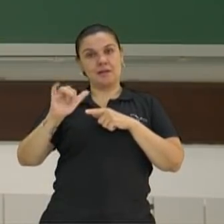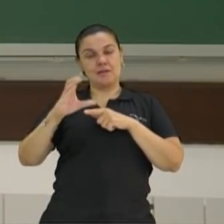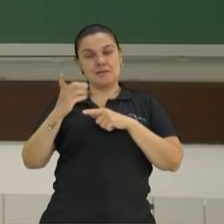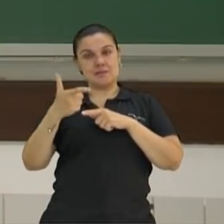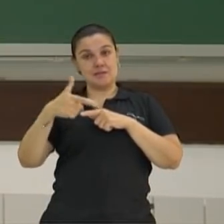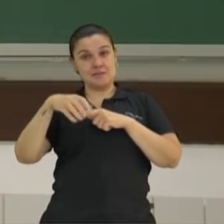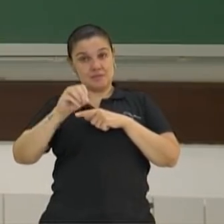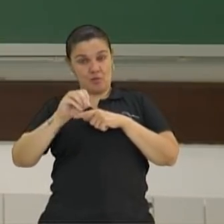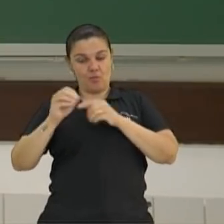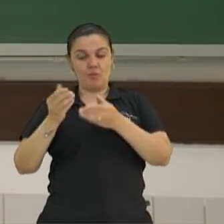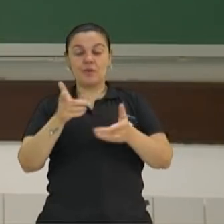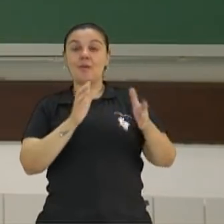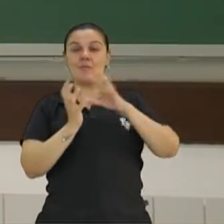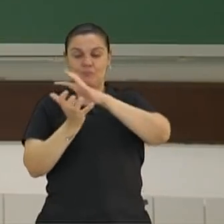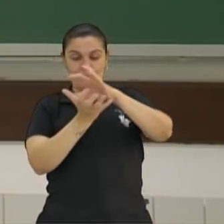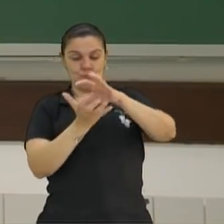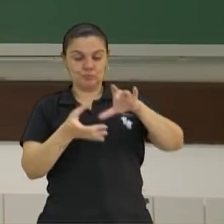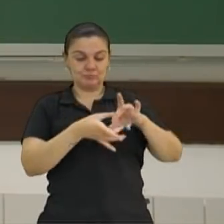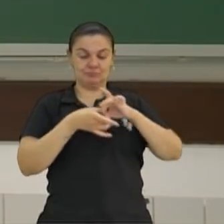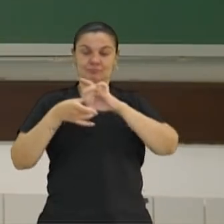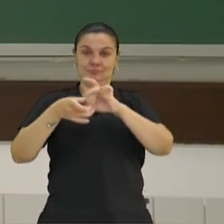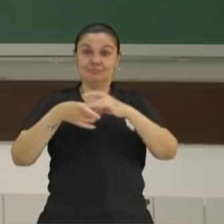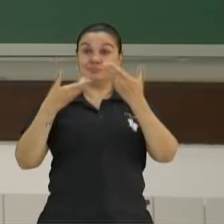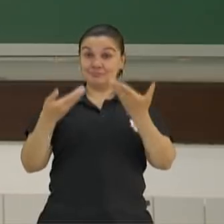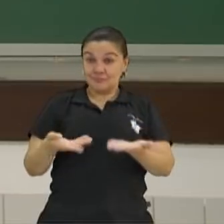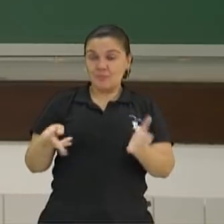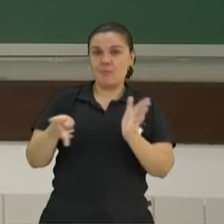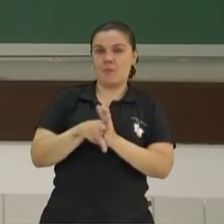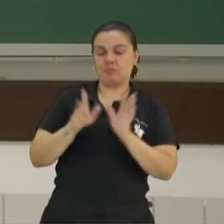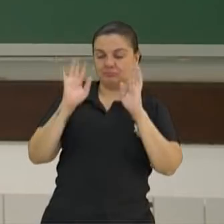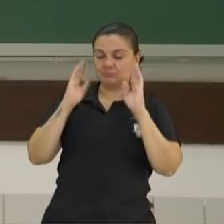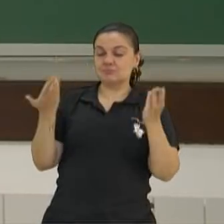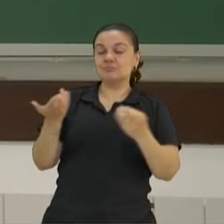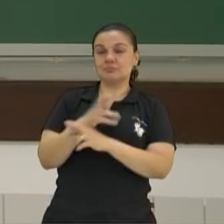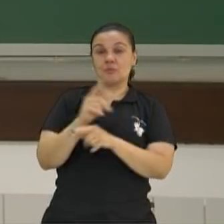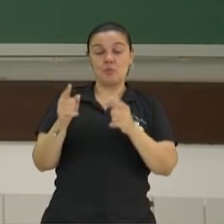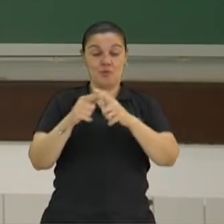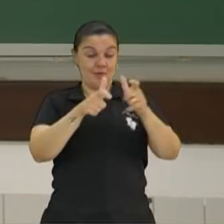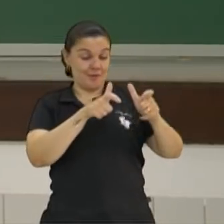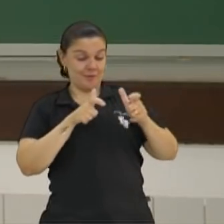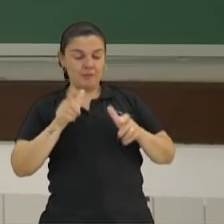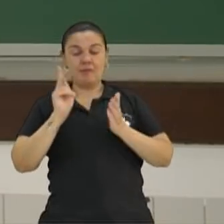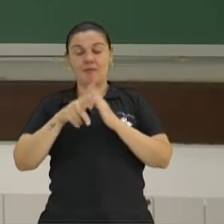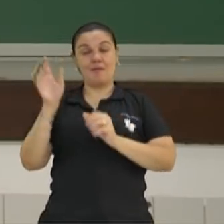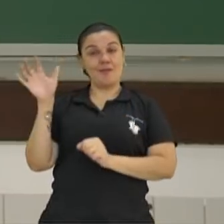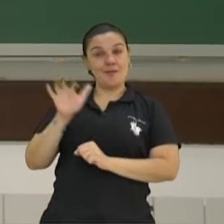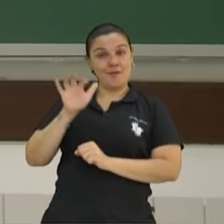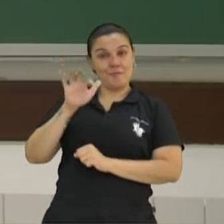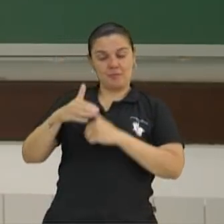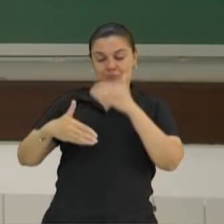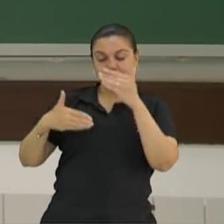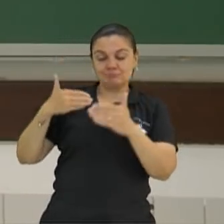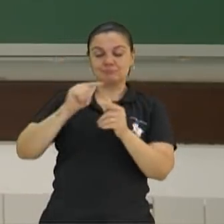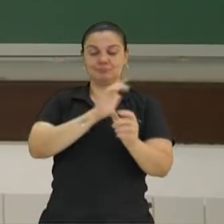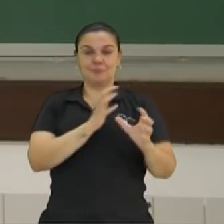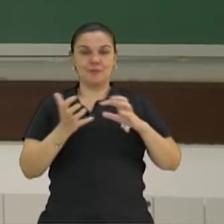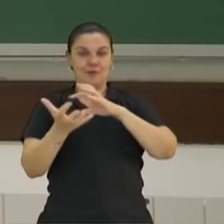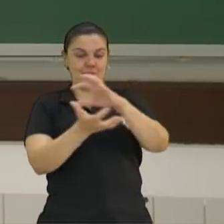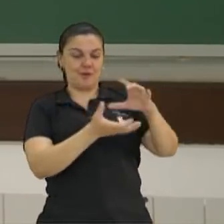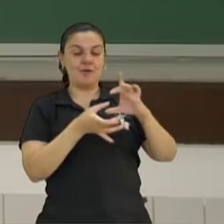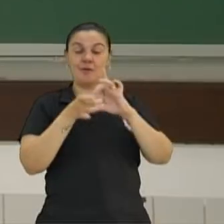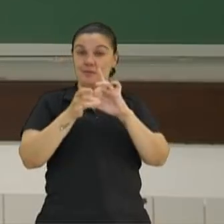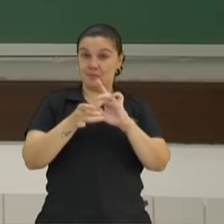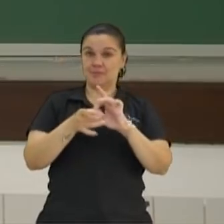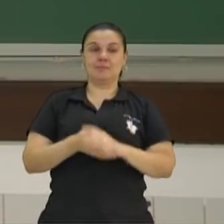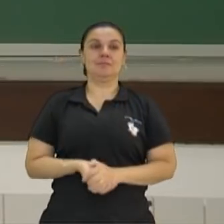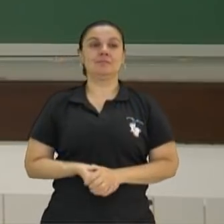de interligação do mundo todo. Então, está associado aqui, porque os lugares são influenciados pelo processo de globalização. E